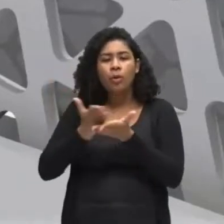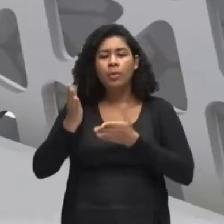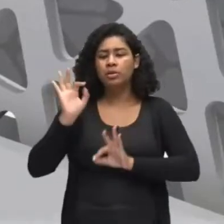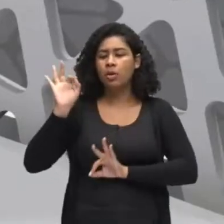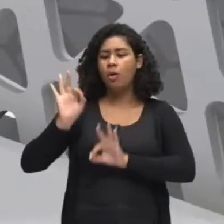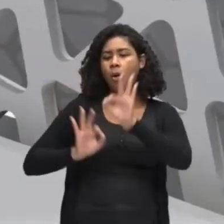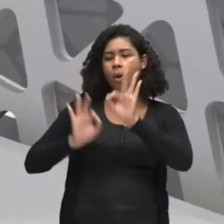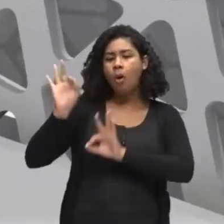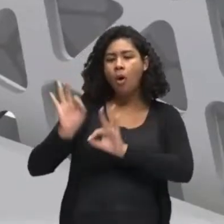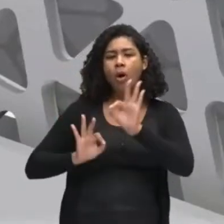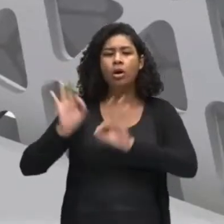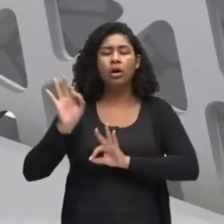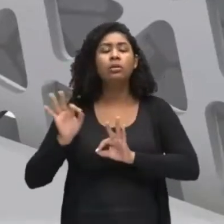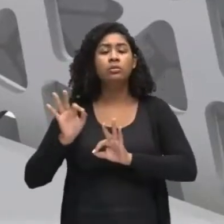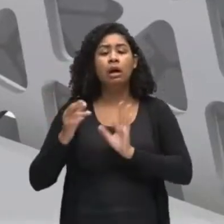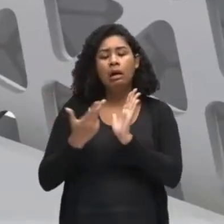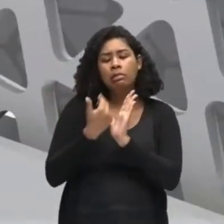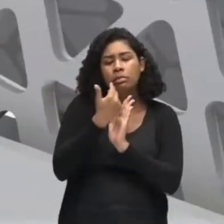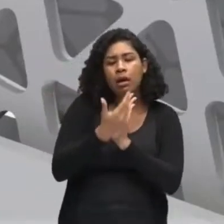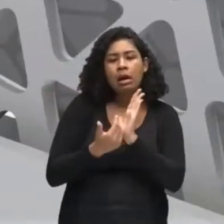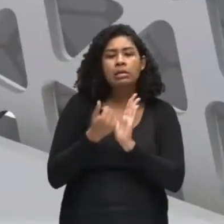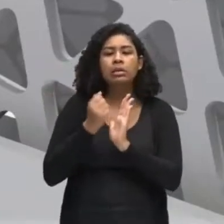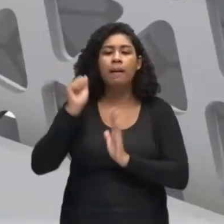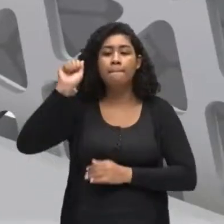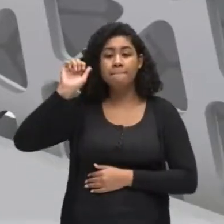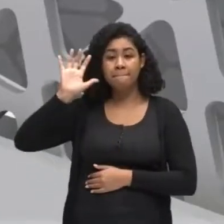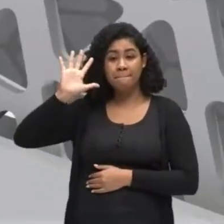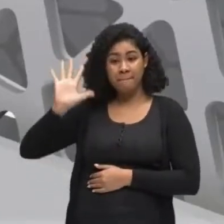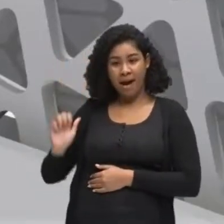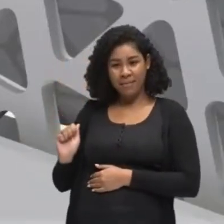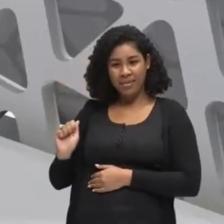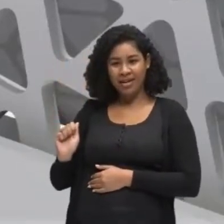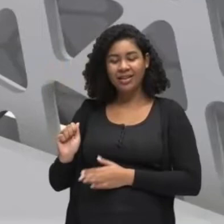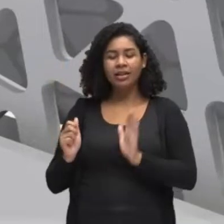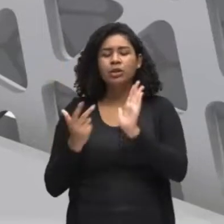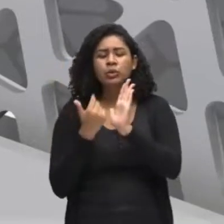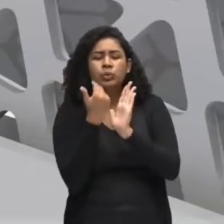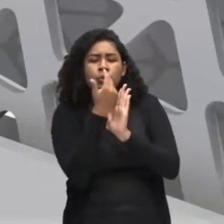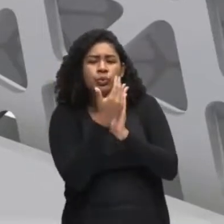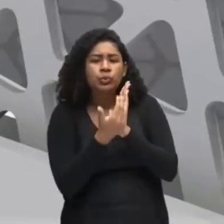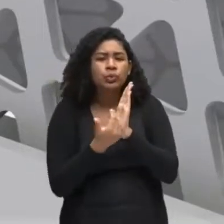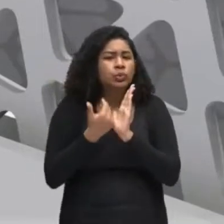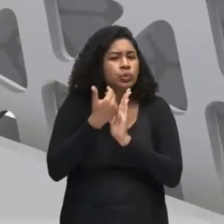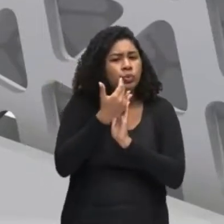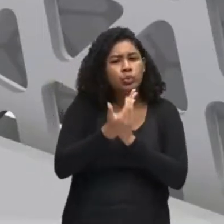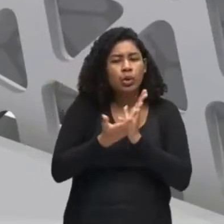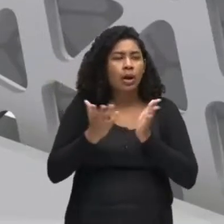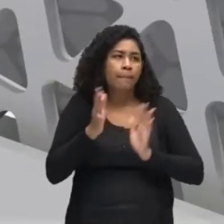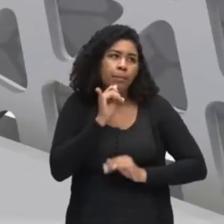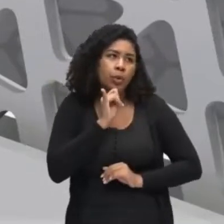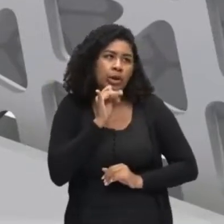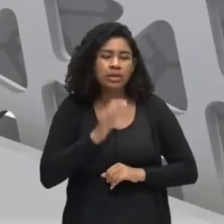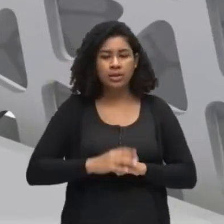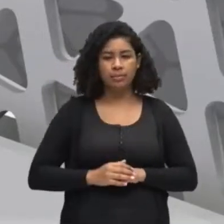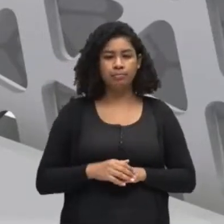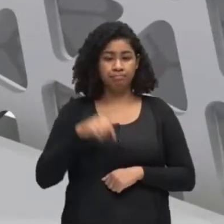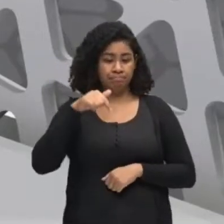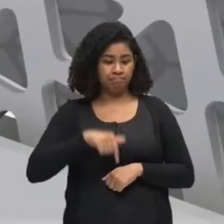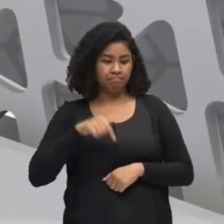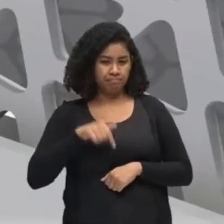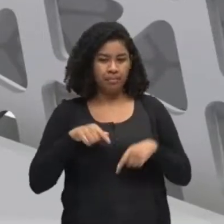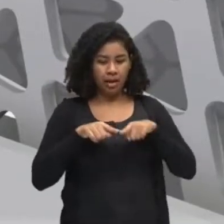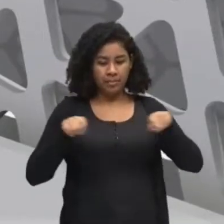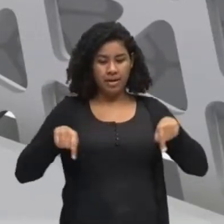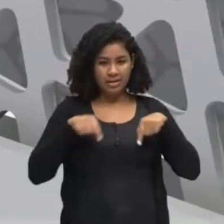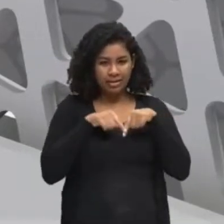a traçar os mapas. Lembrando, gente, que esses mapas, eles eram feitos como se, por exemplo, você saiu aí da sua sala de